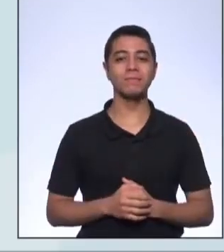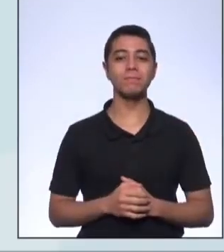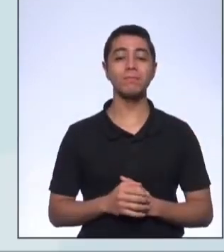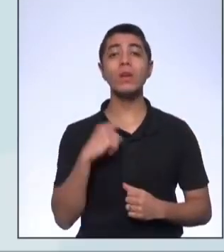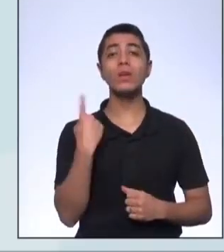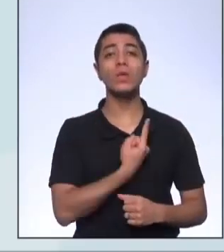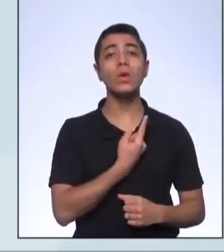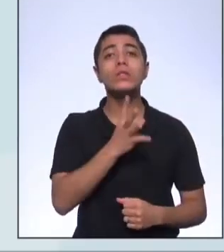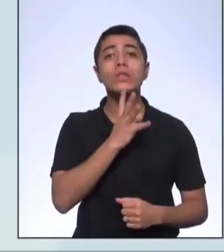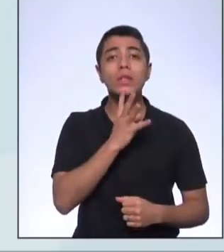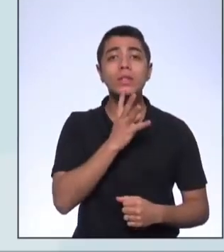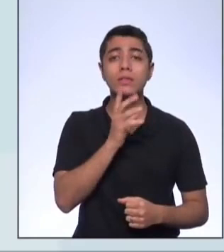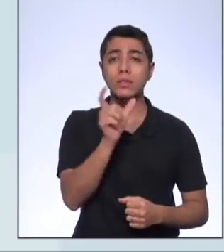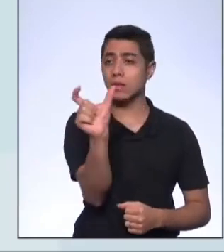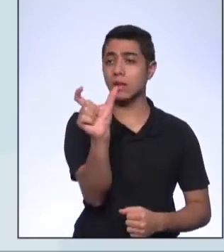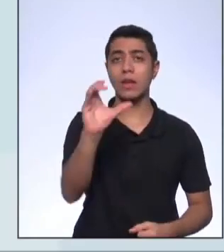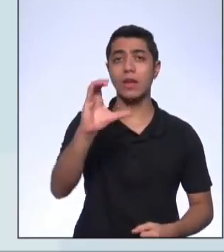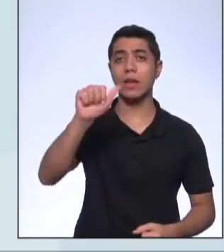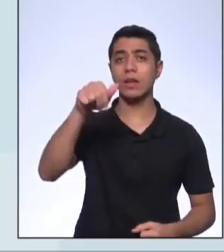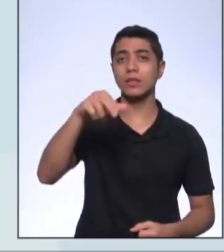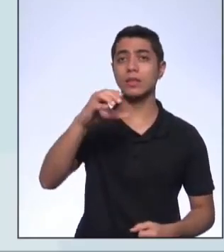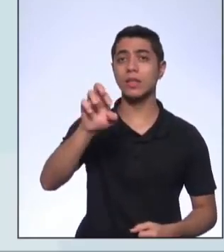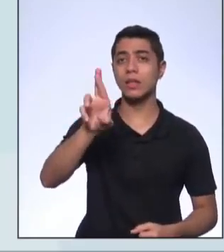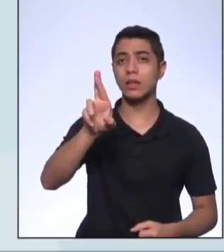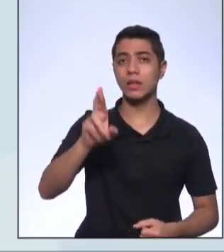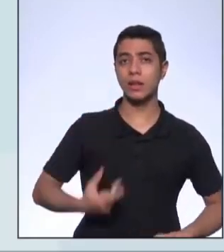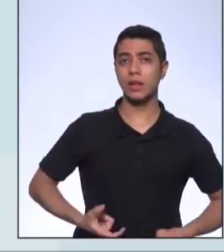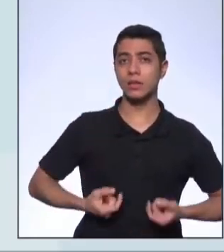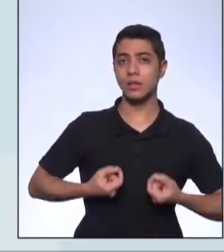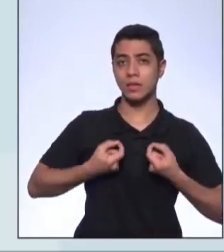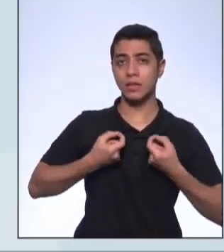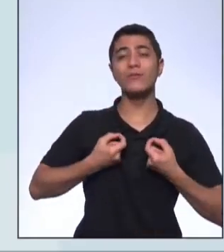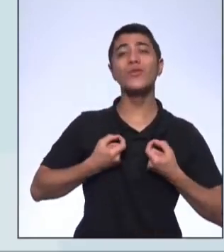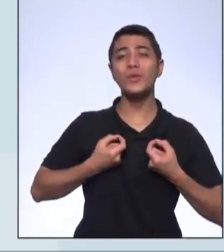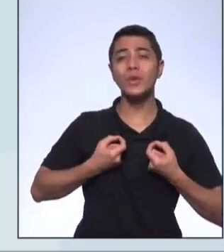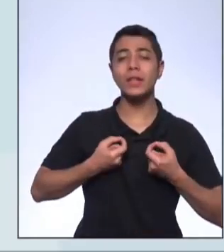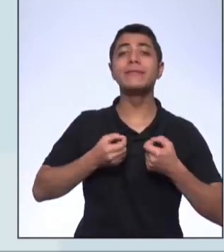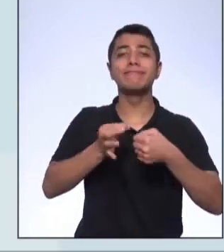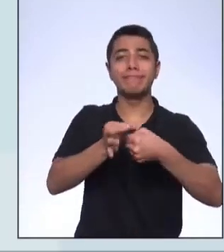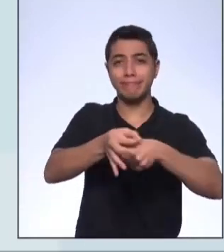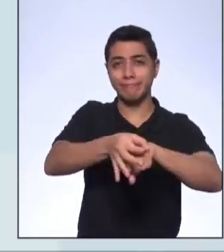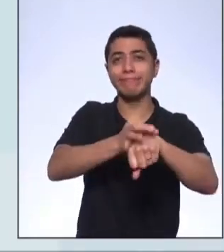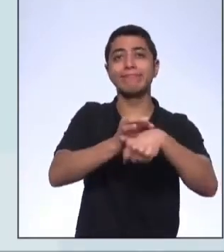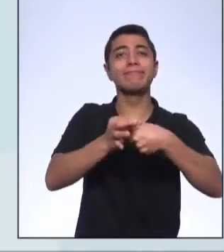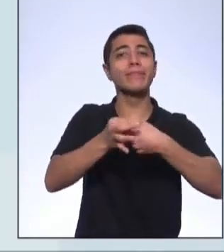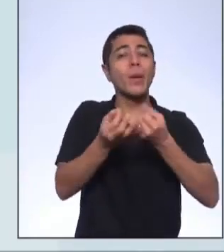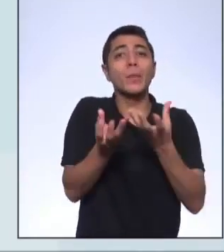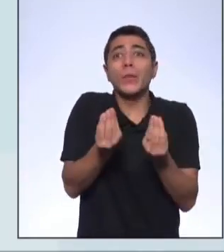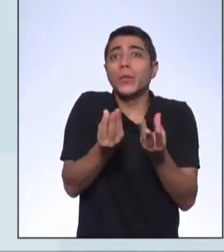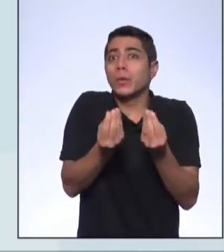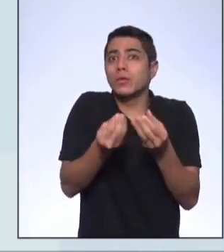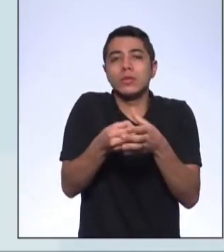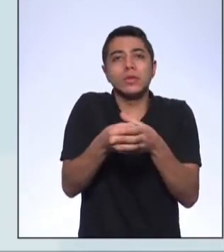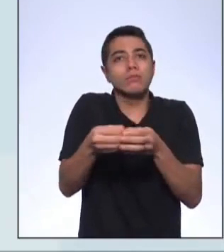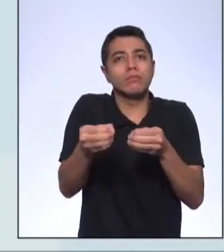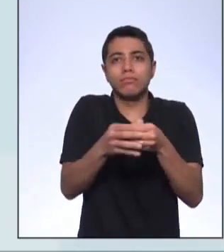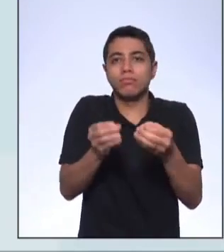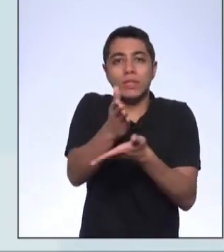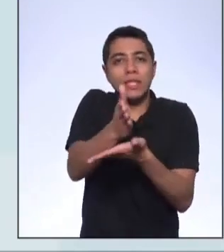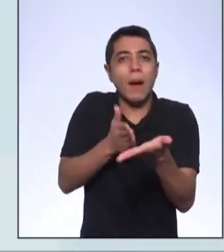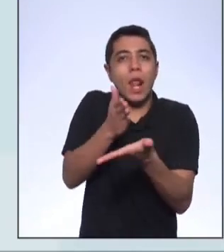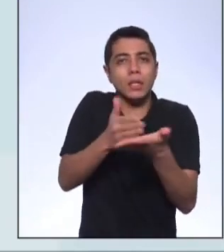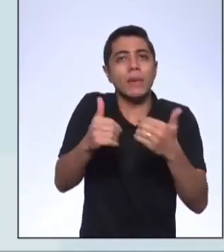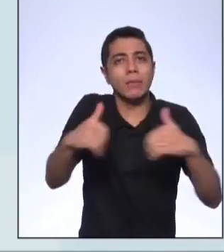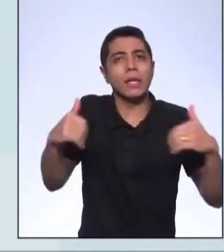o processo de divisão celular descontrolado, geralmente marcado pelo aumento na quantidade de células em uma região do